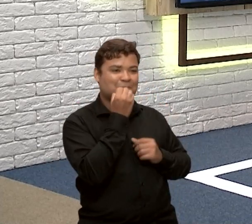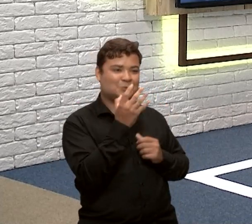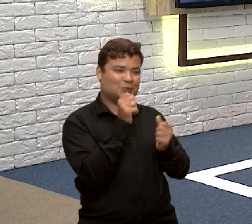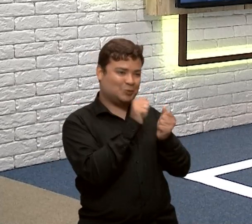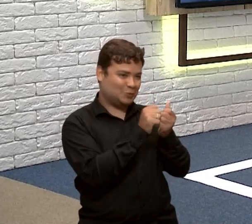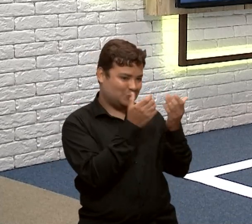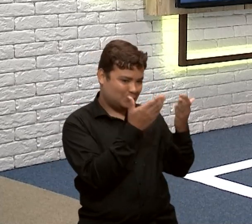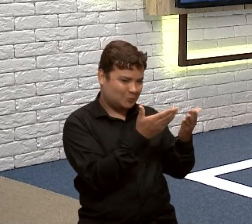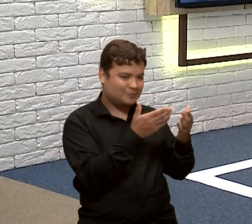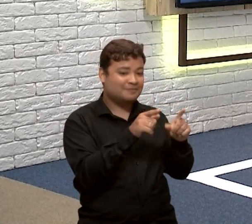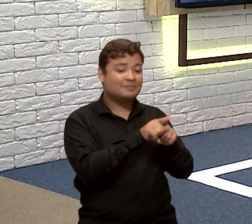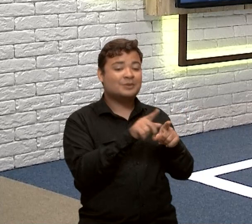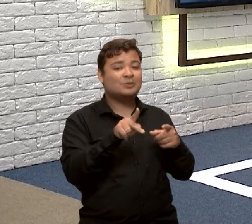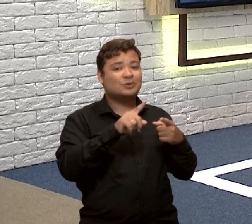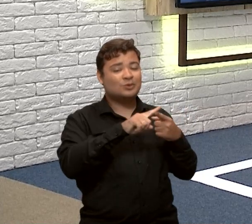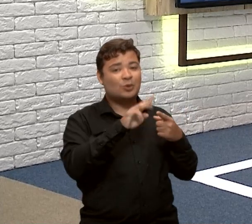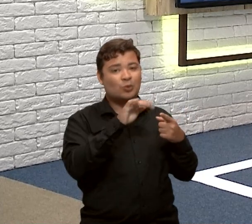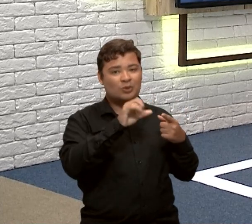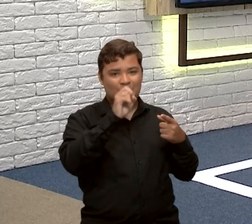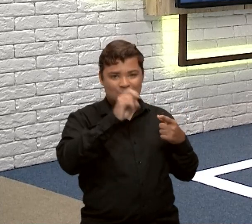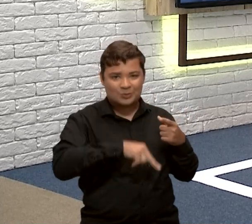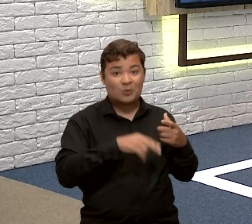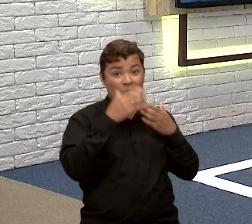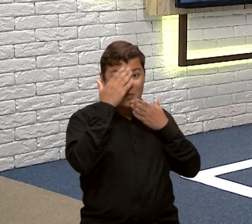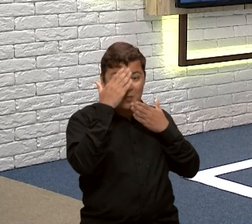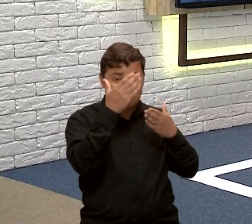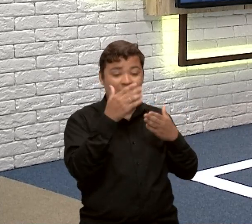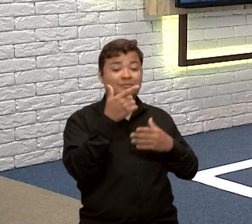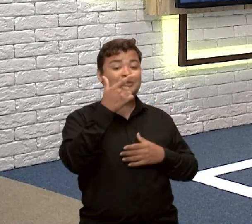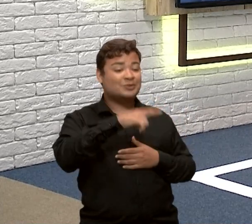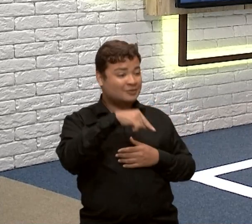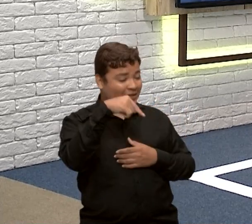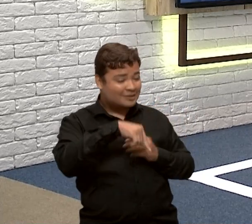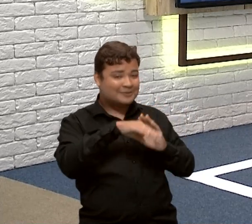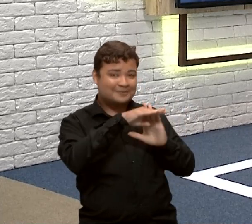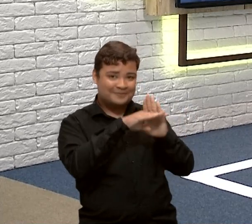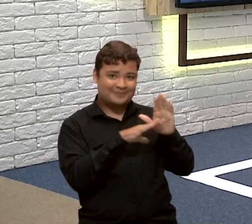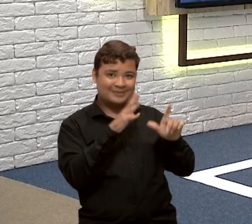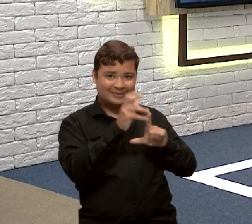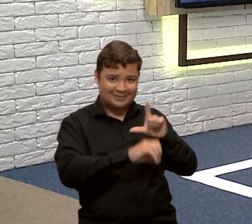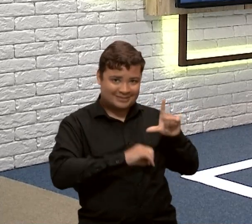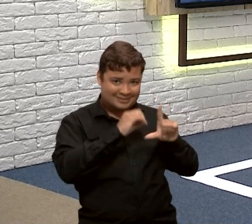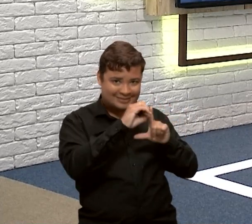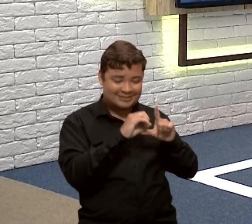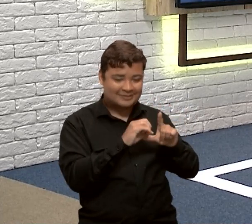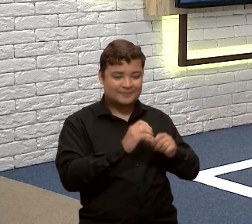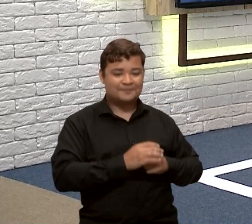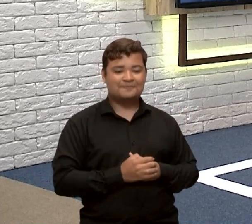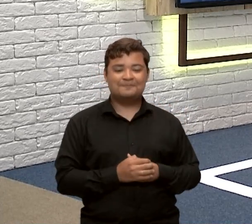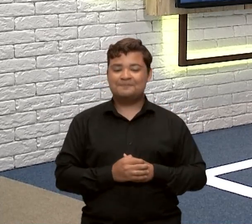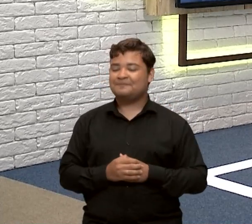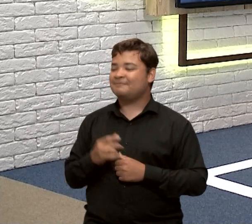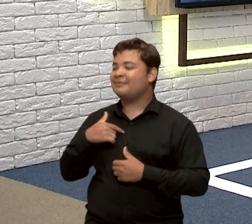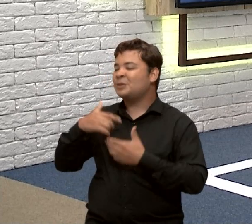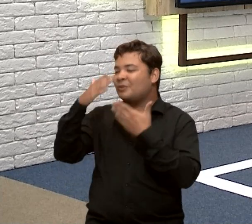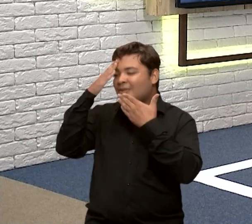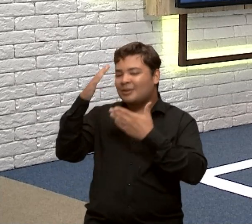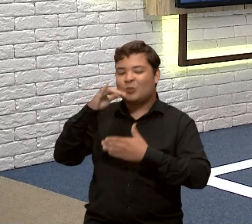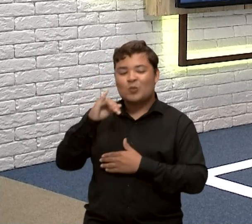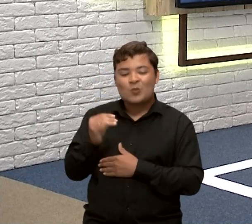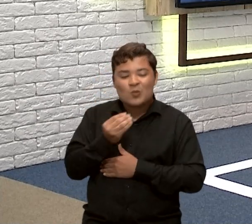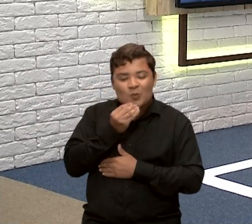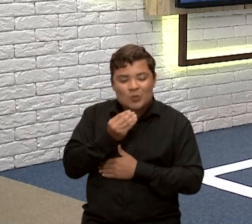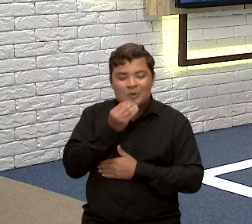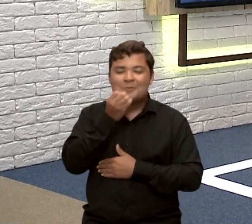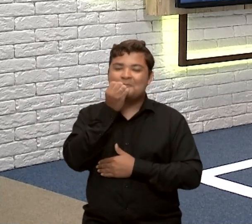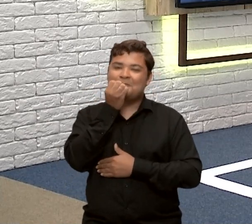gente. Professor Wilson, também muito obrigada por vir novamente aqui ao programa Mundo UFG, viu? Eu que agradeço a oportunidade,